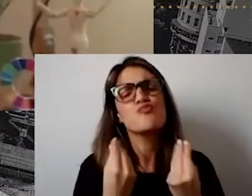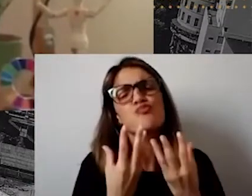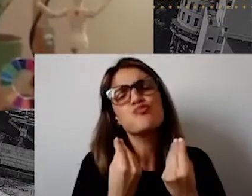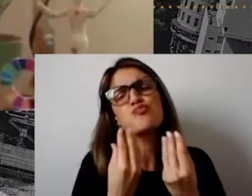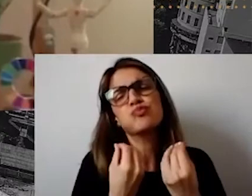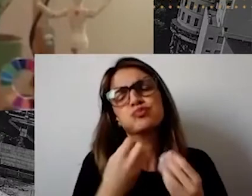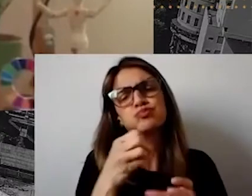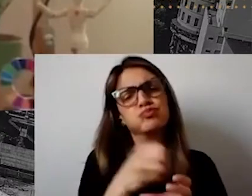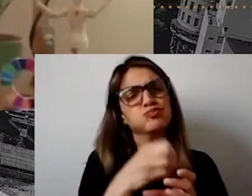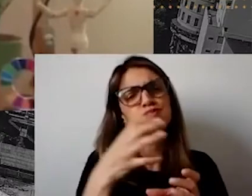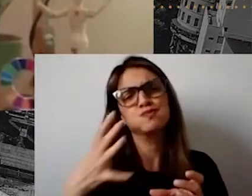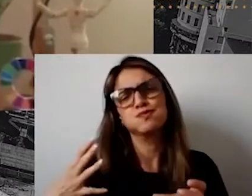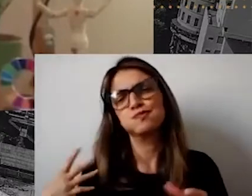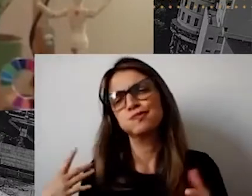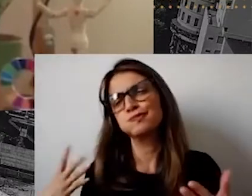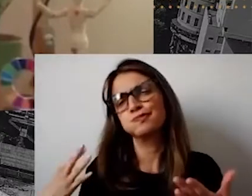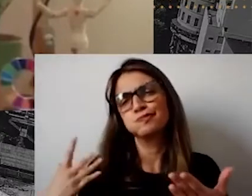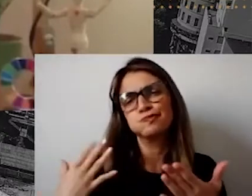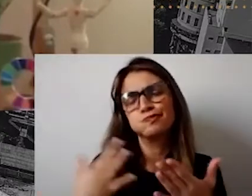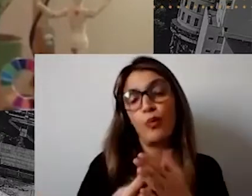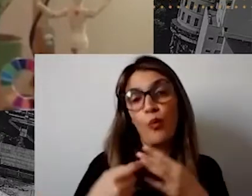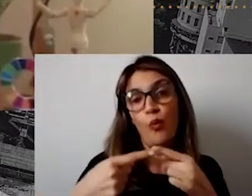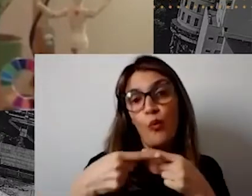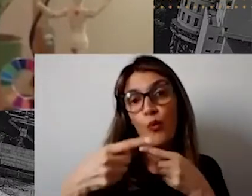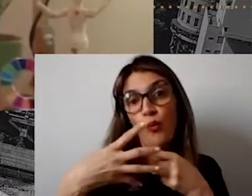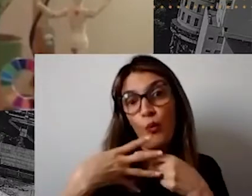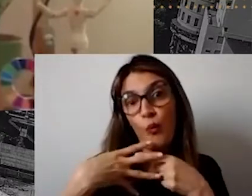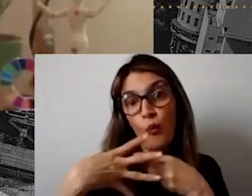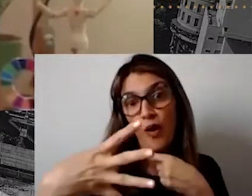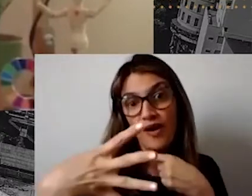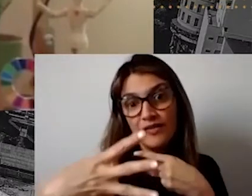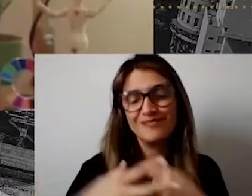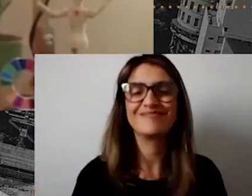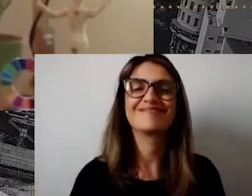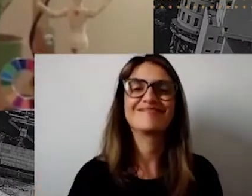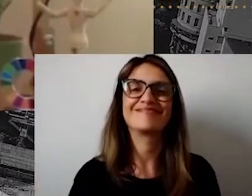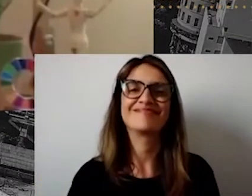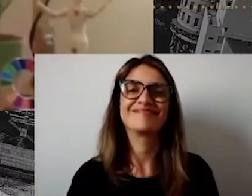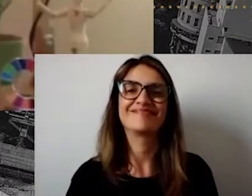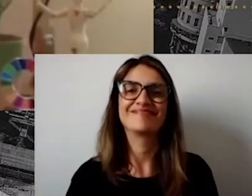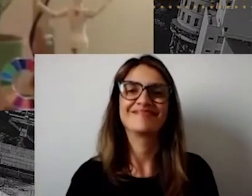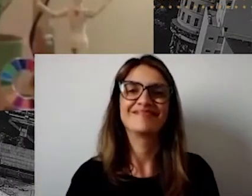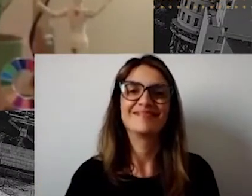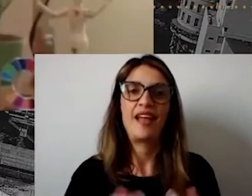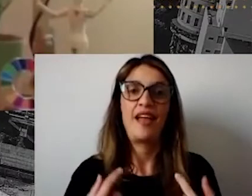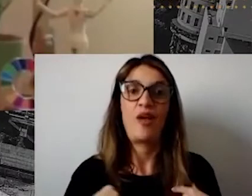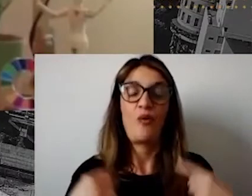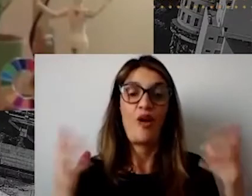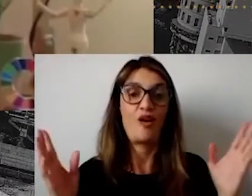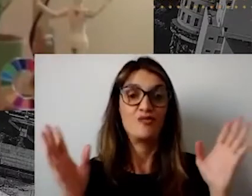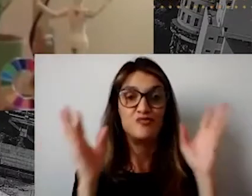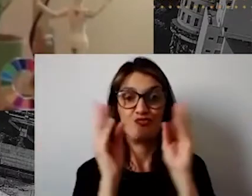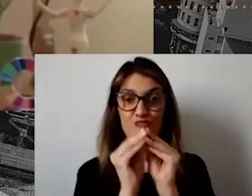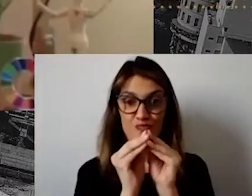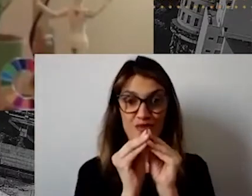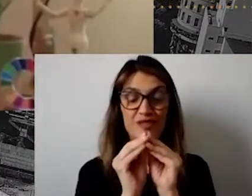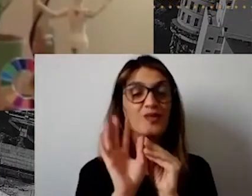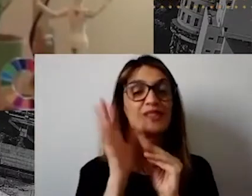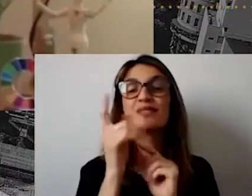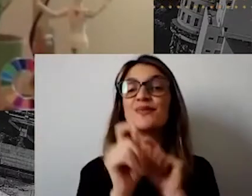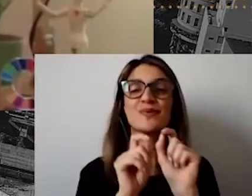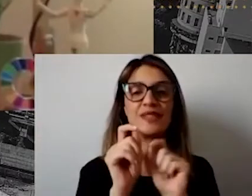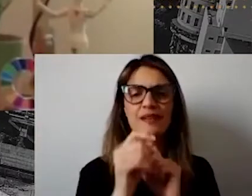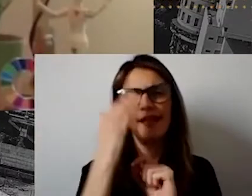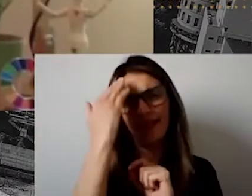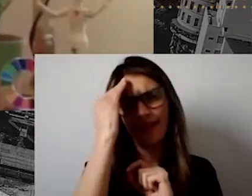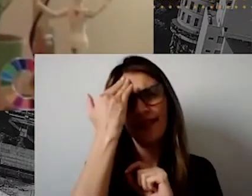ao longo dessas 4 semanas. Eu até escrevi aqui para resumir um pouco do que aconteceu. A gente entendeu que não